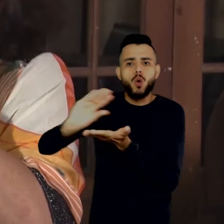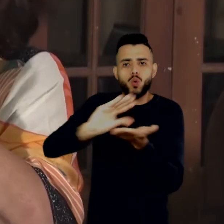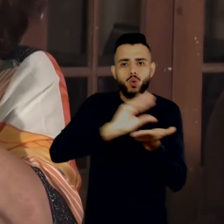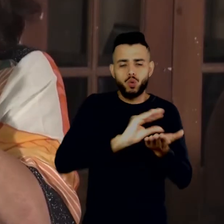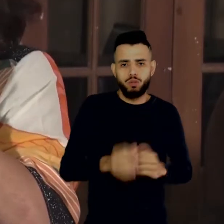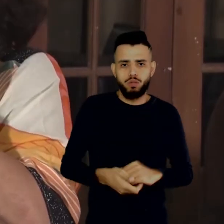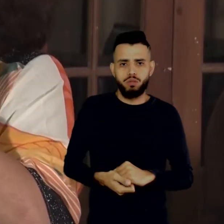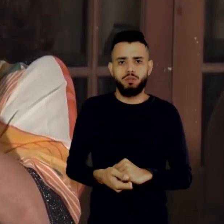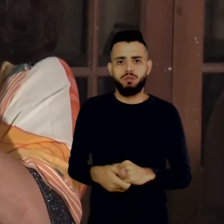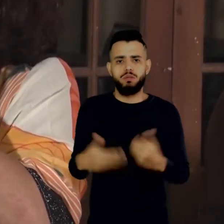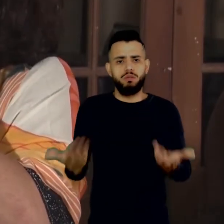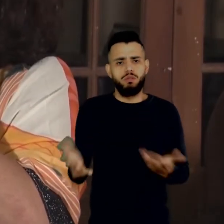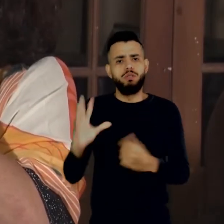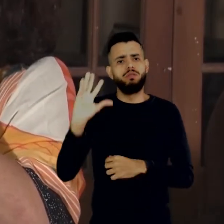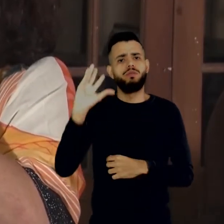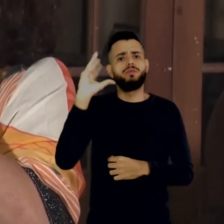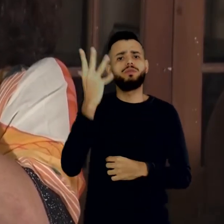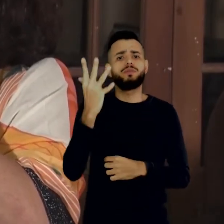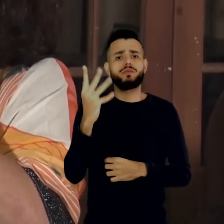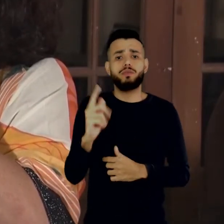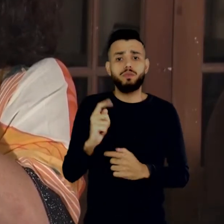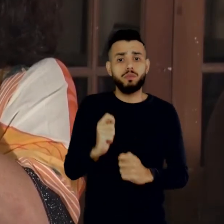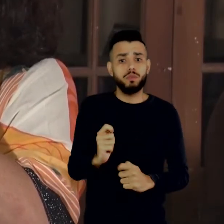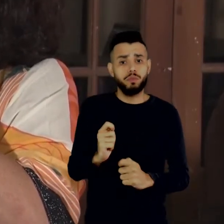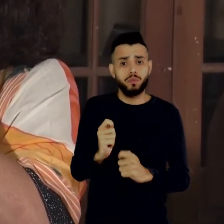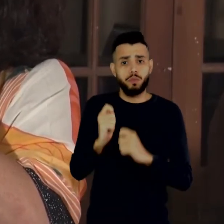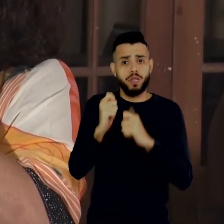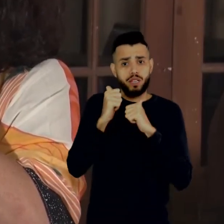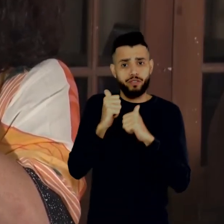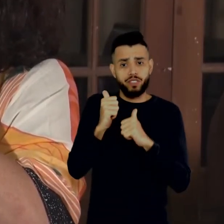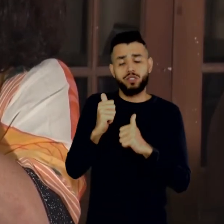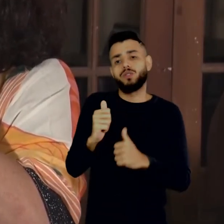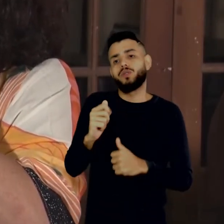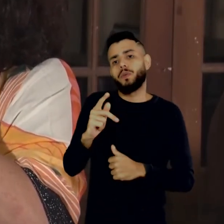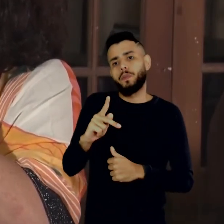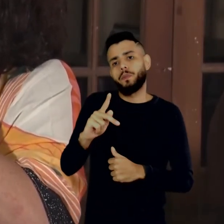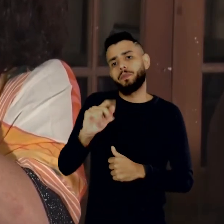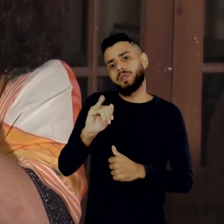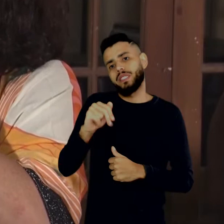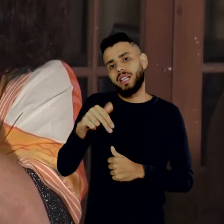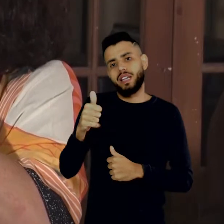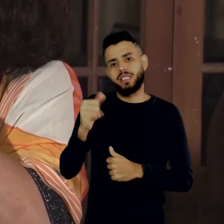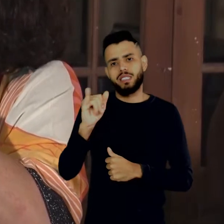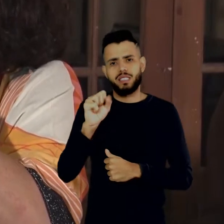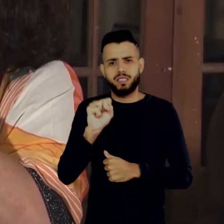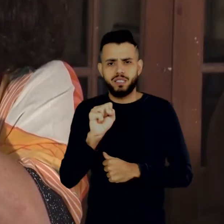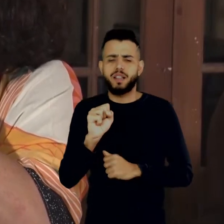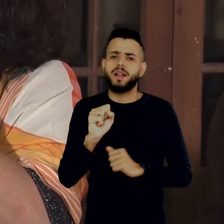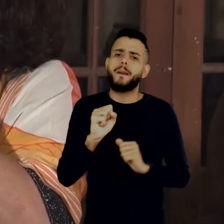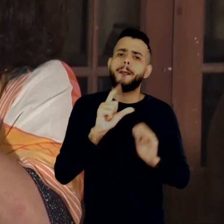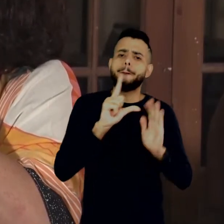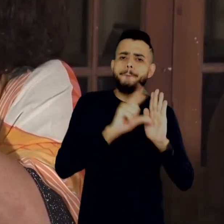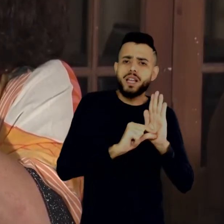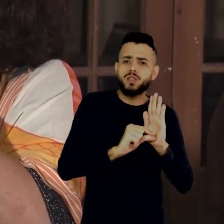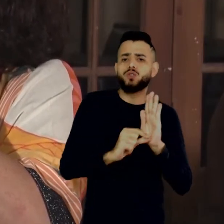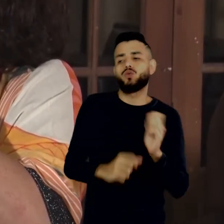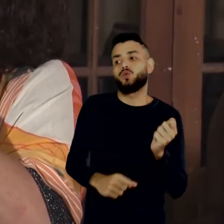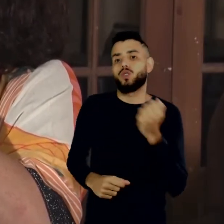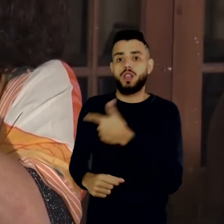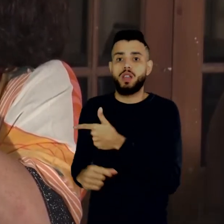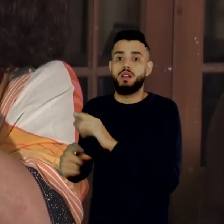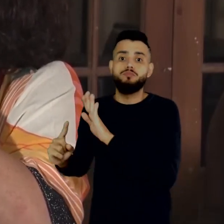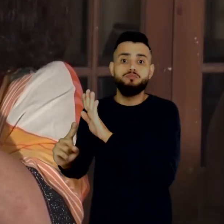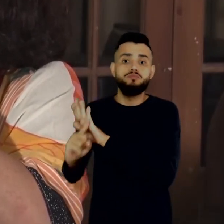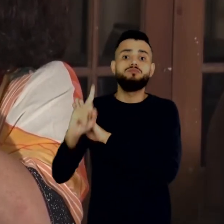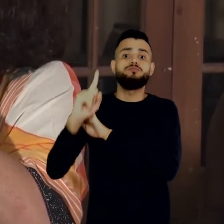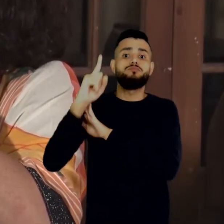Portanto, né, o que, que acontece? O volume de benefícios concedidos pelo PNAES é muito menor do que a demanda crescente no